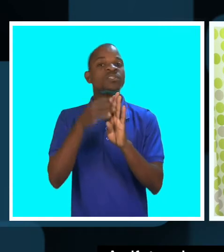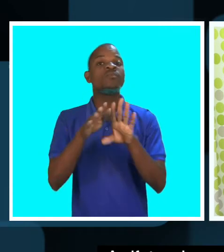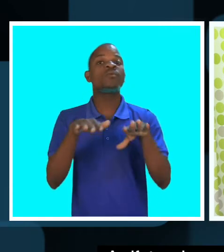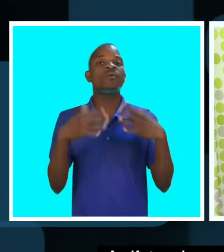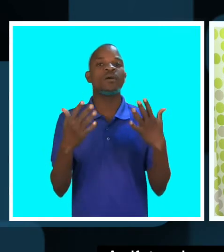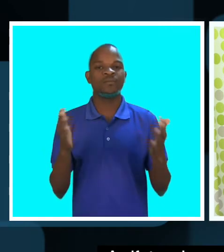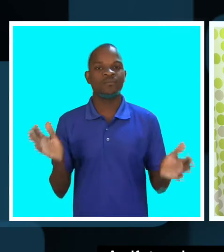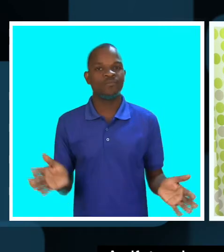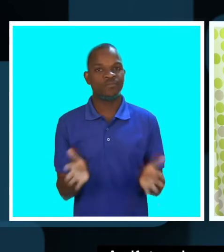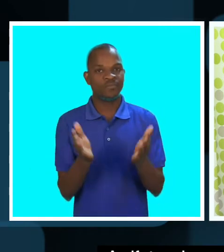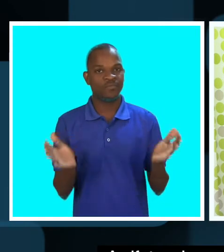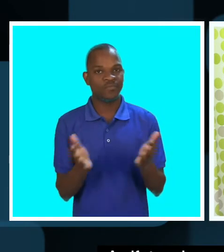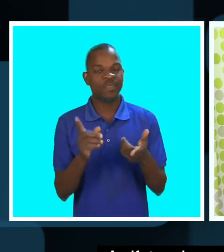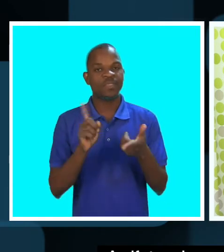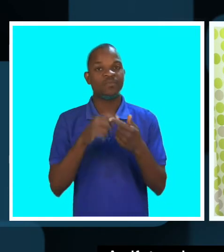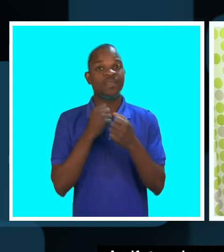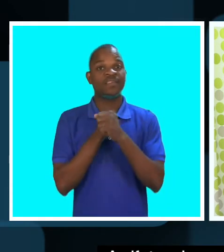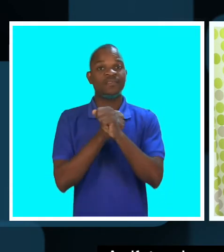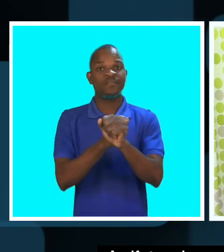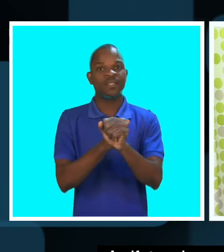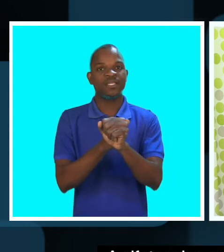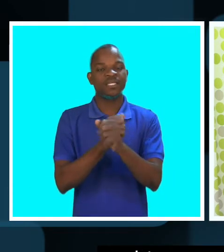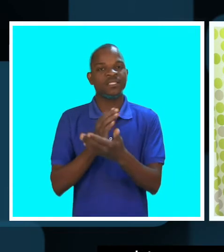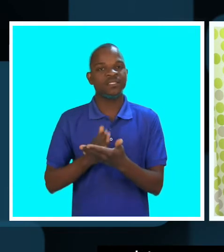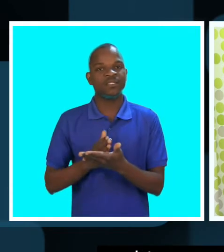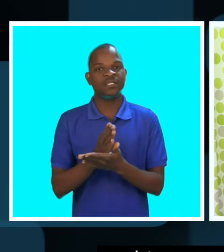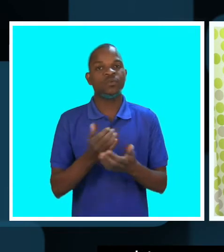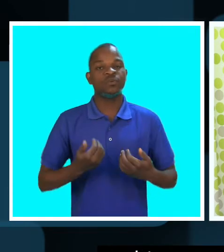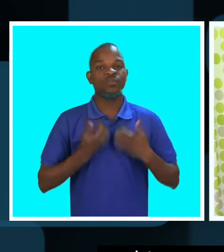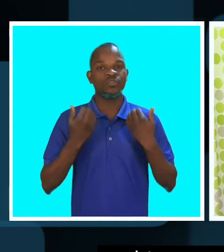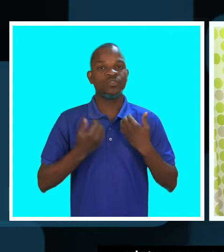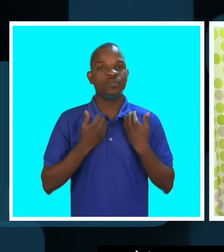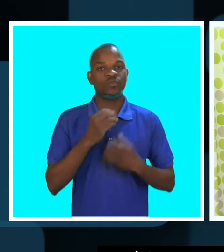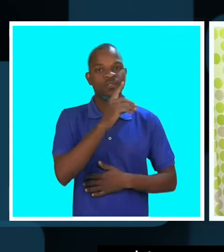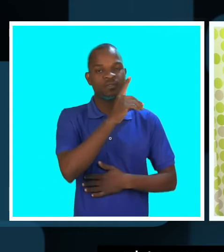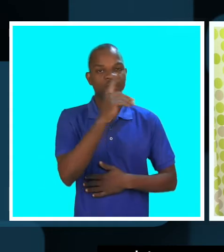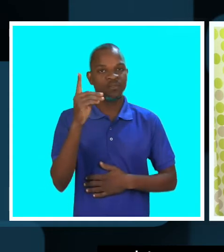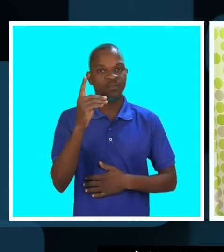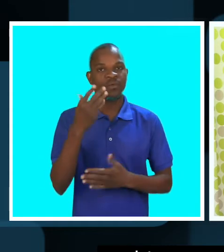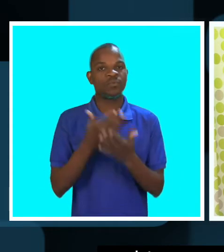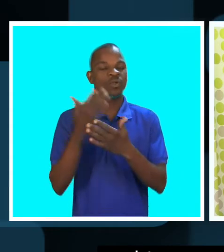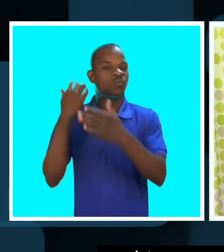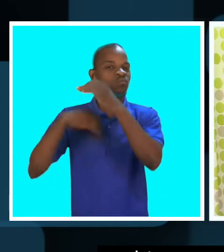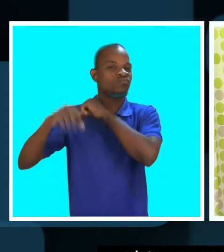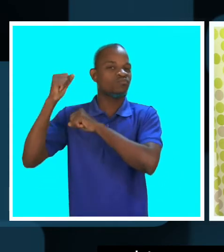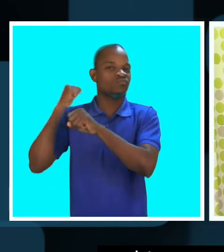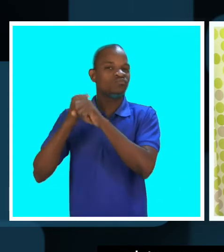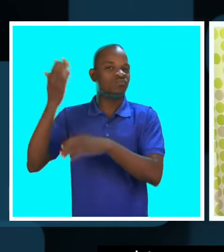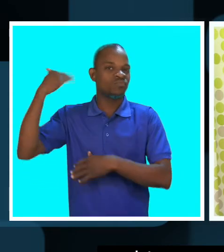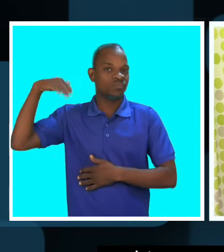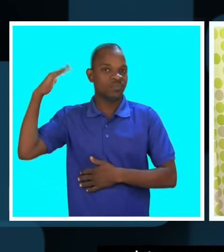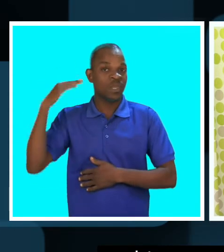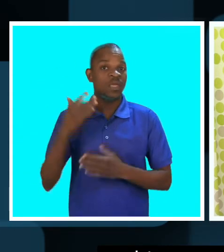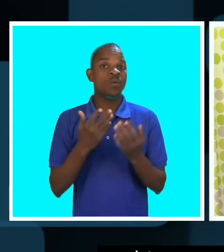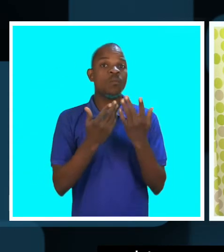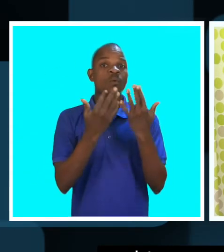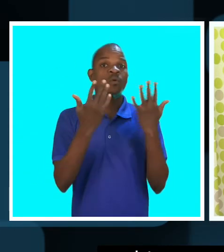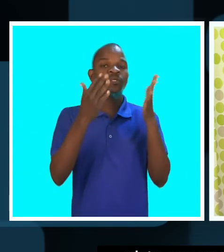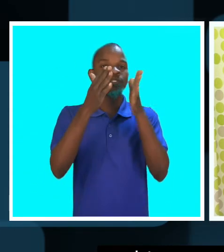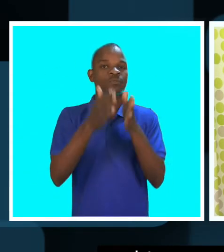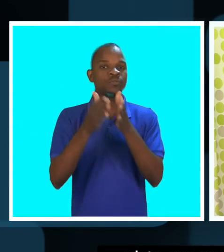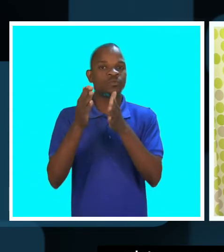objetivo de promover e defender os direitos de jovens com deficiência, visto que nos anos passados, a maioria da parte deles